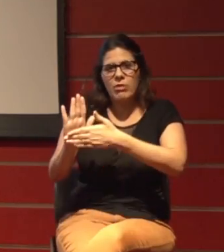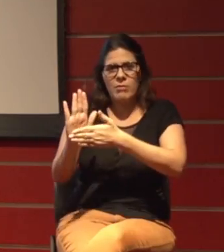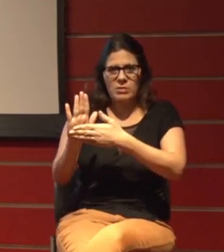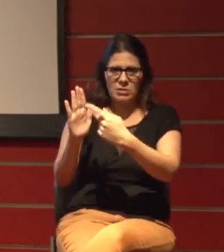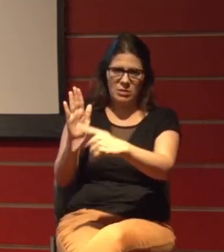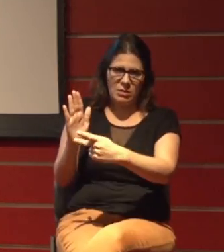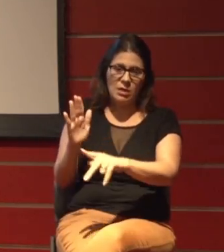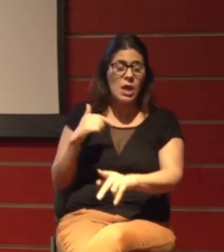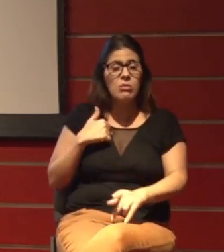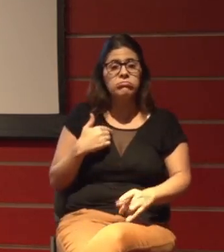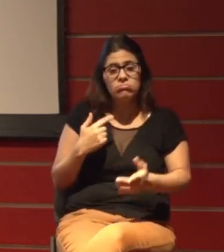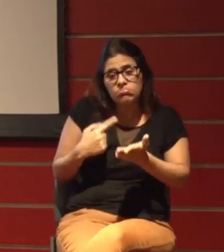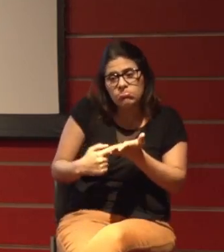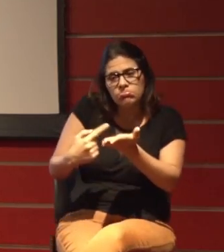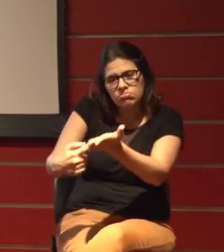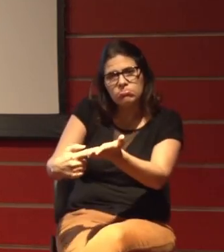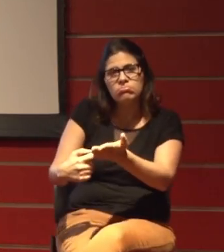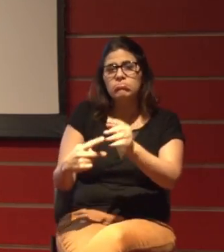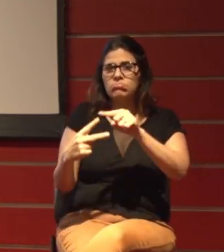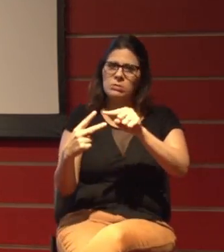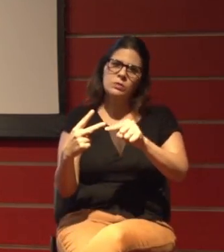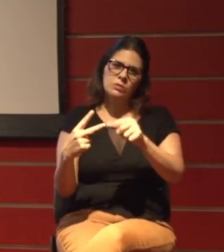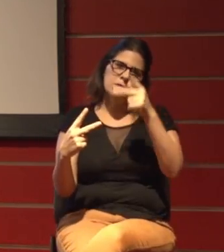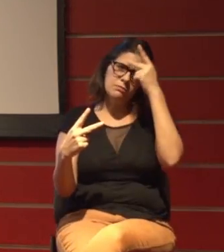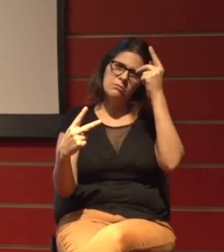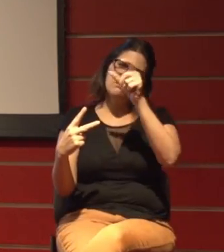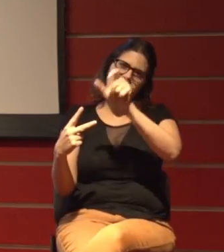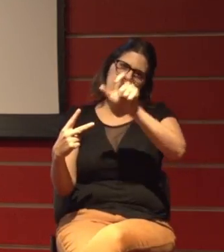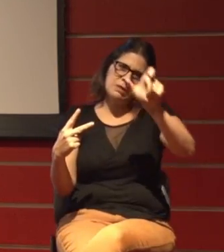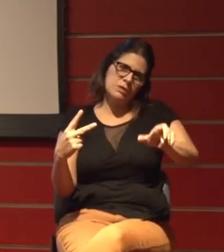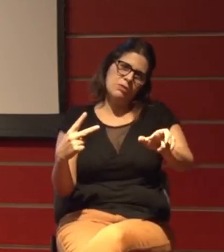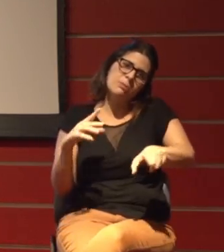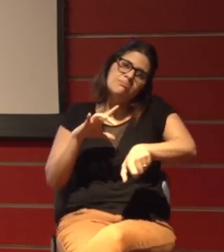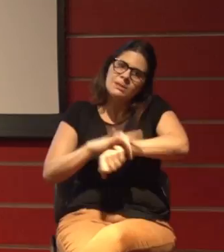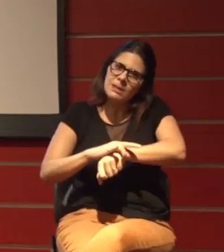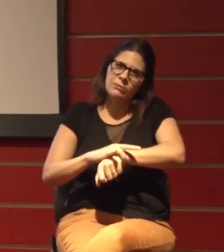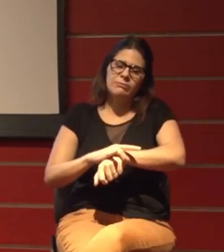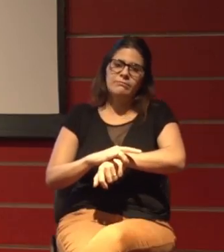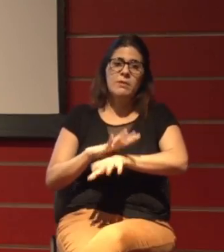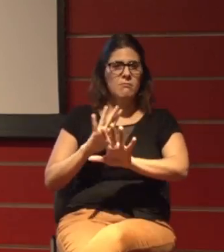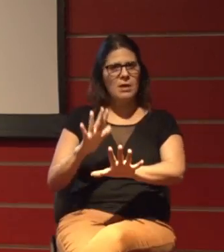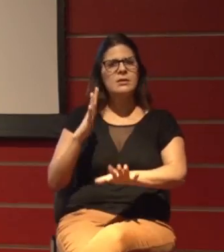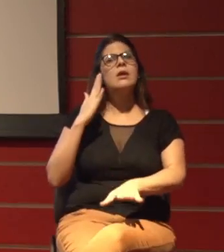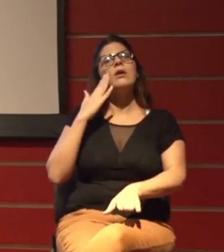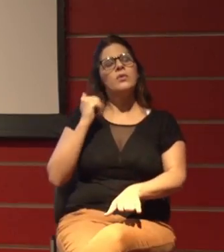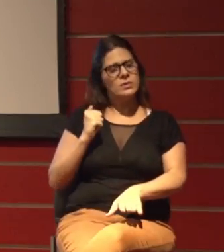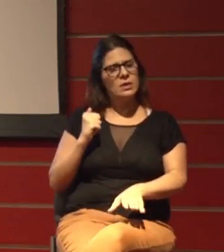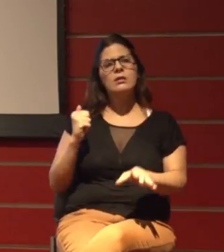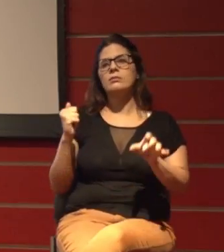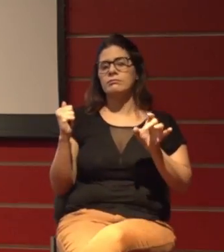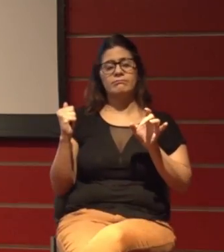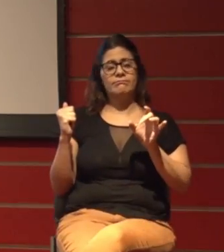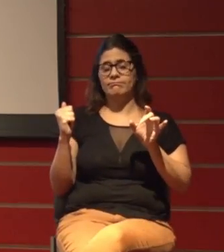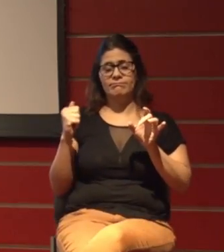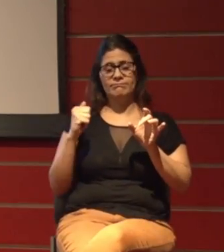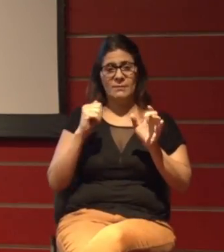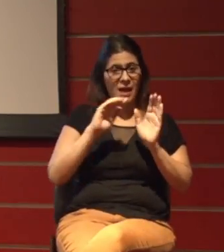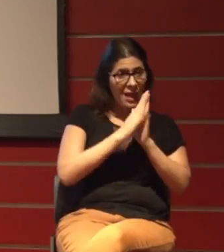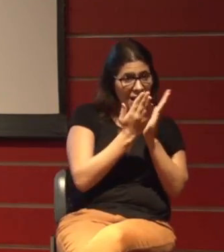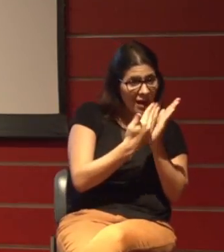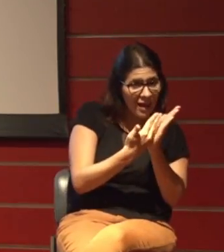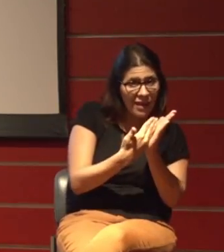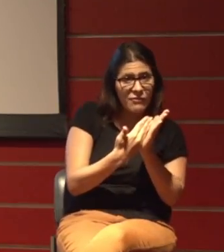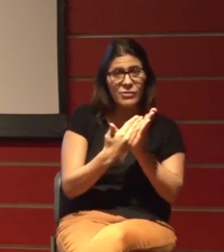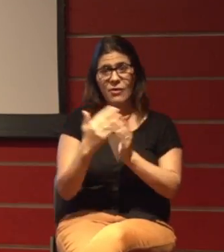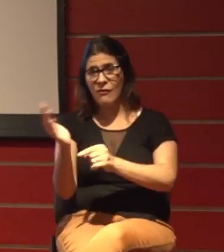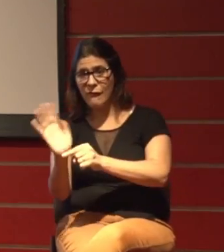únicas coisas que eu que eu tentei assegurar assim mas com com a completa noção de que vai ser algo comp muito diferente